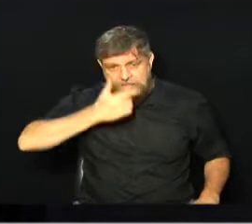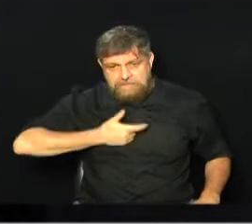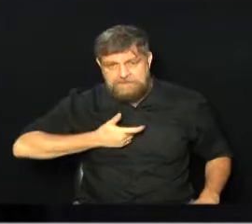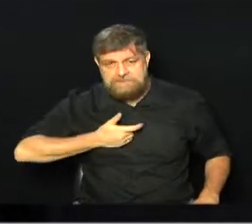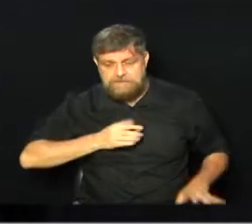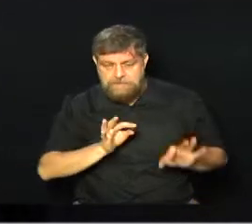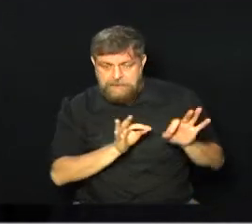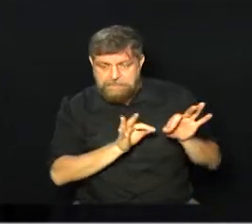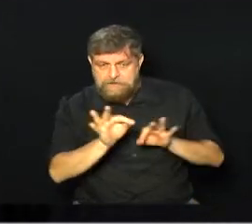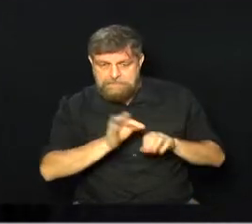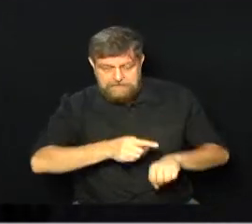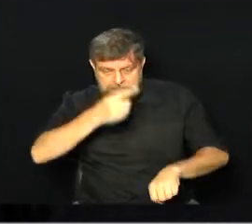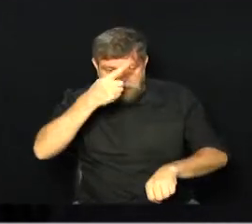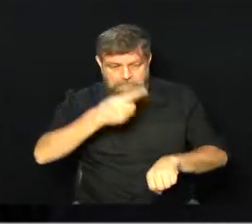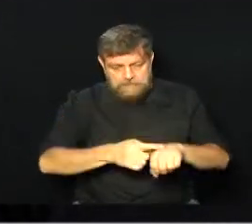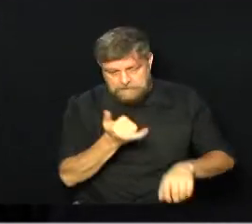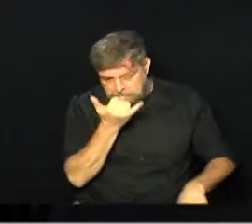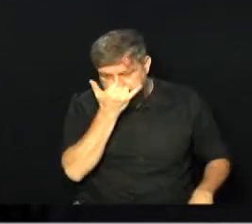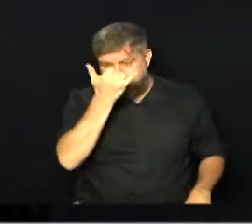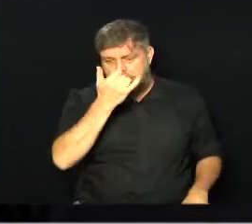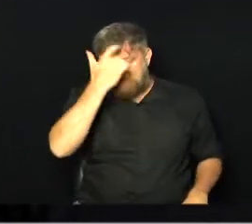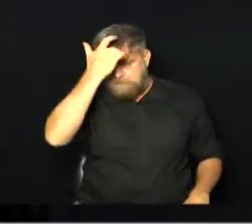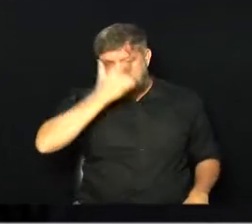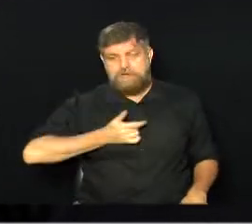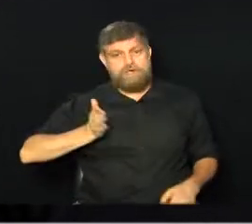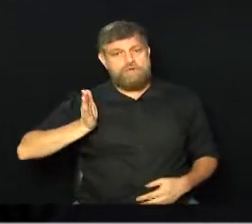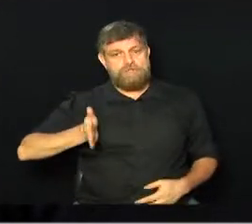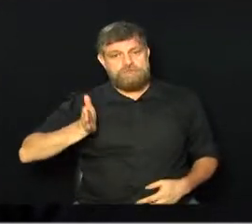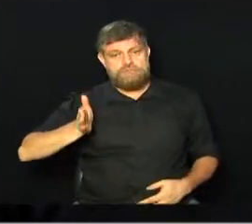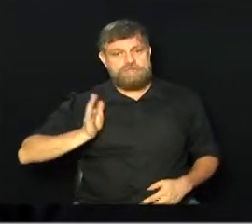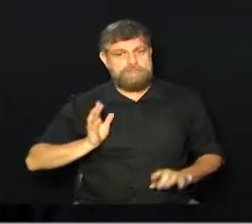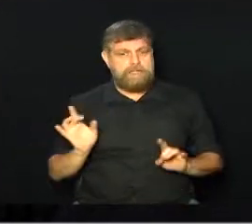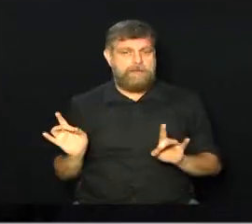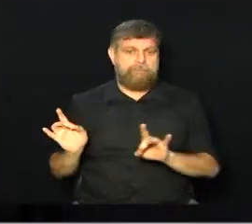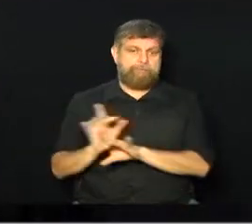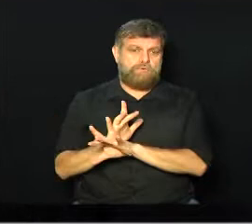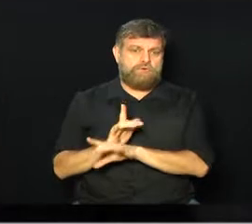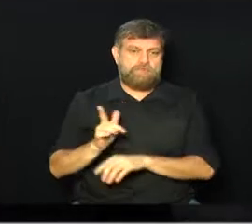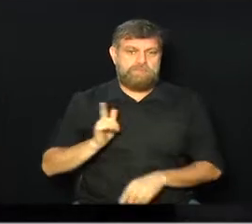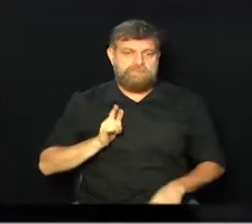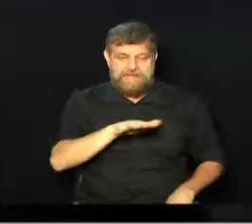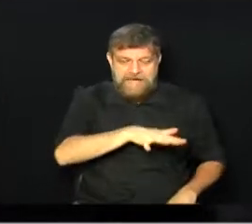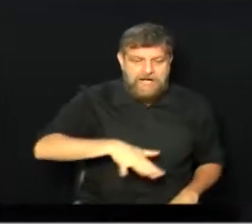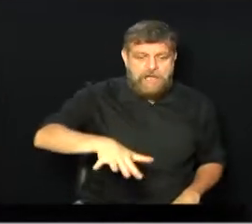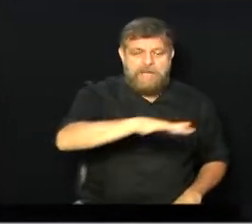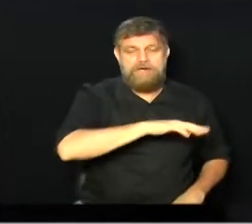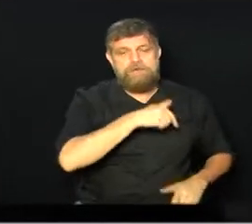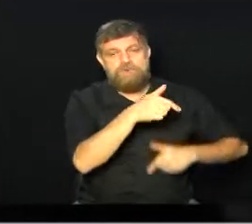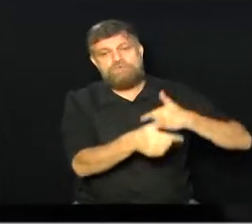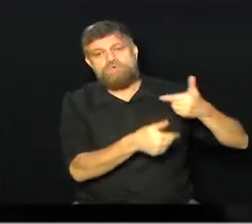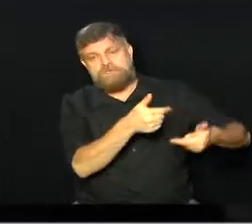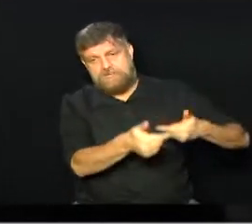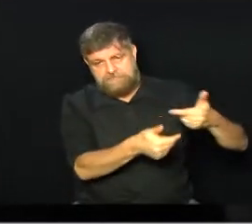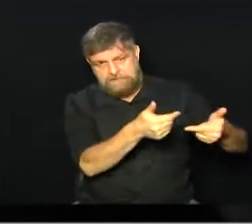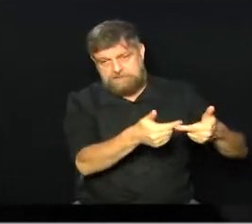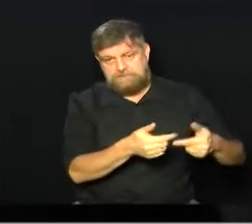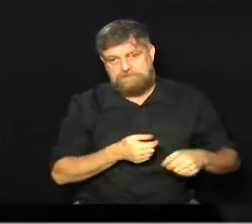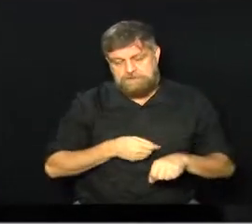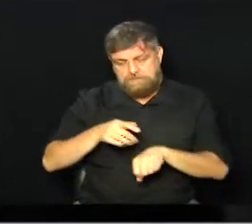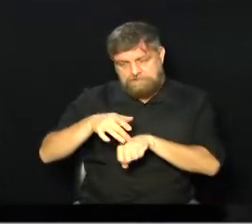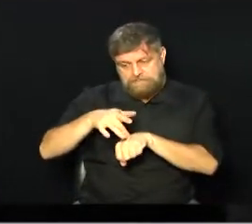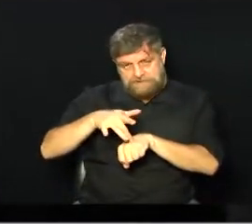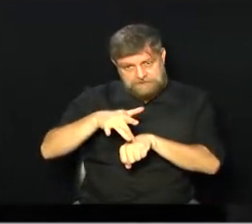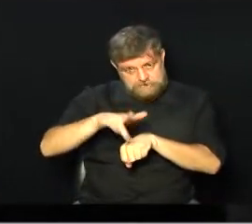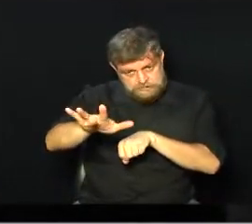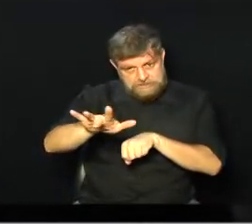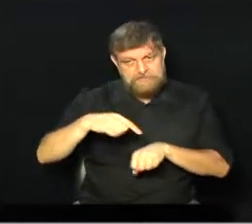momento que acontecesse, eu já está preparado para alguma outra situação. Então, é uma das dicas que eu deixo para os